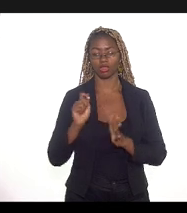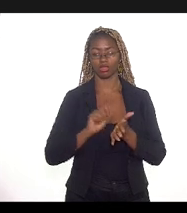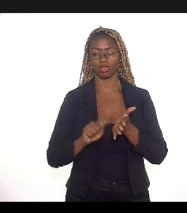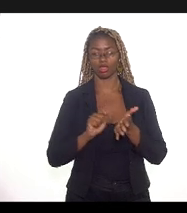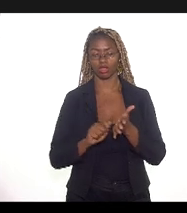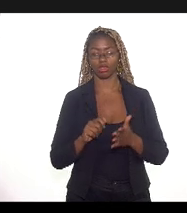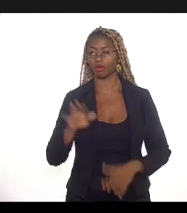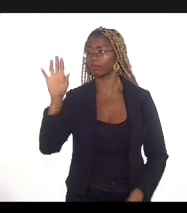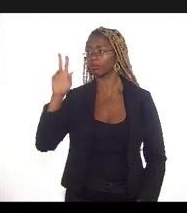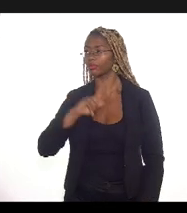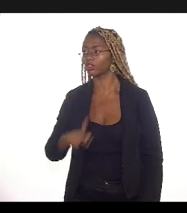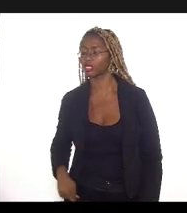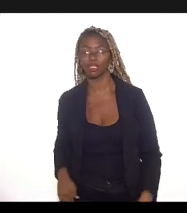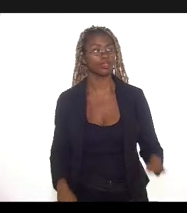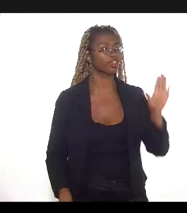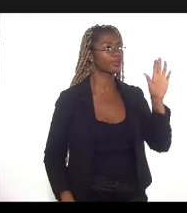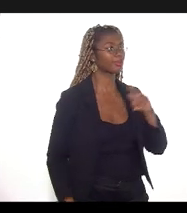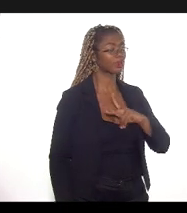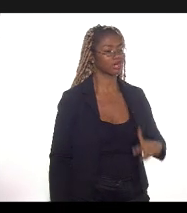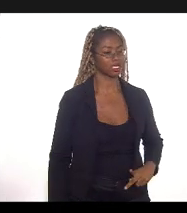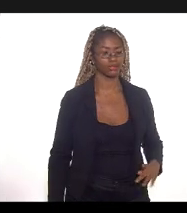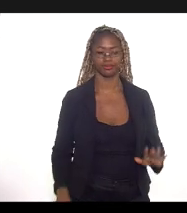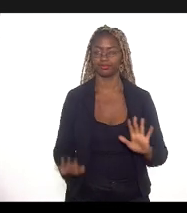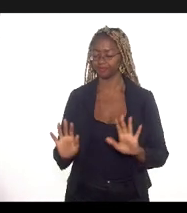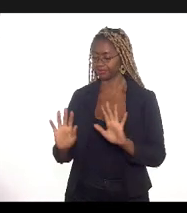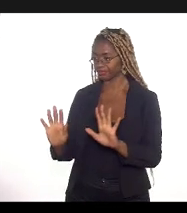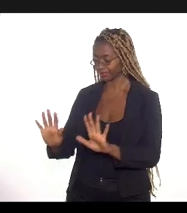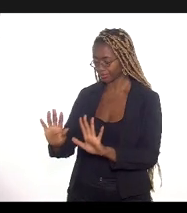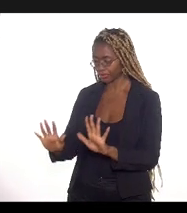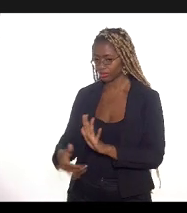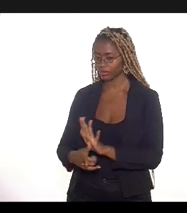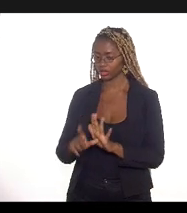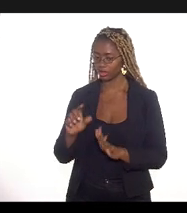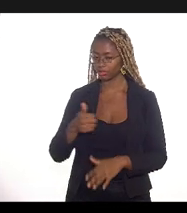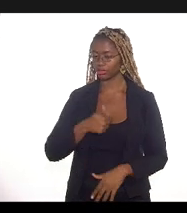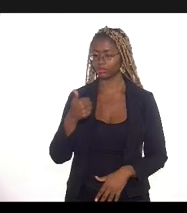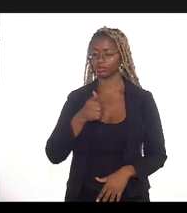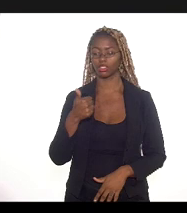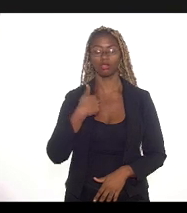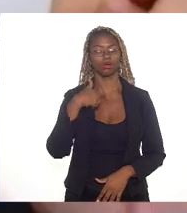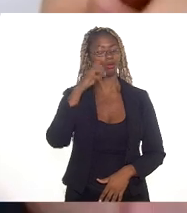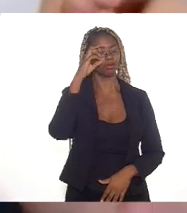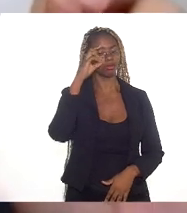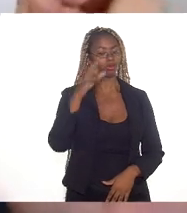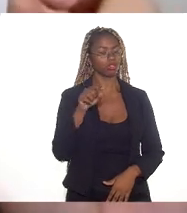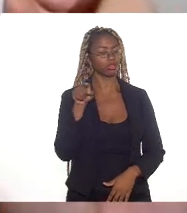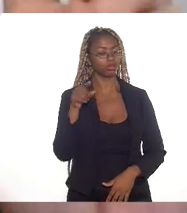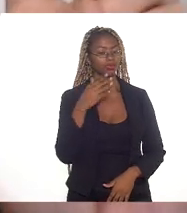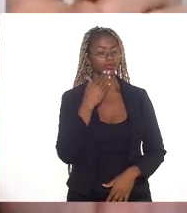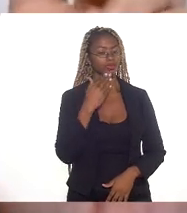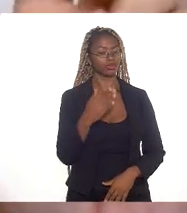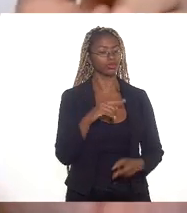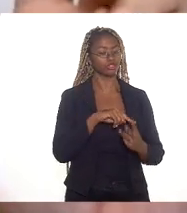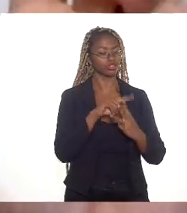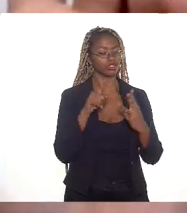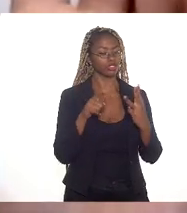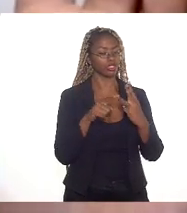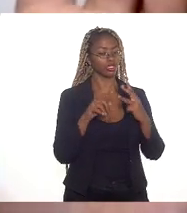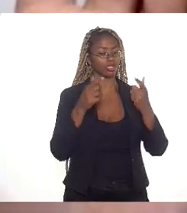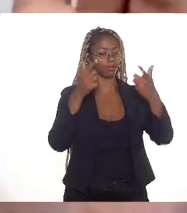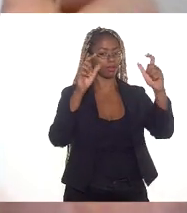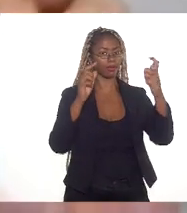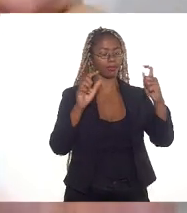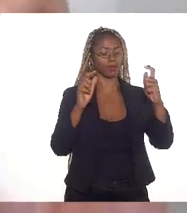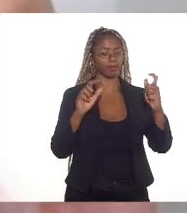Presidente. Presidente. Eu quero, antes de passar a palavra, chamar a atenção, que há pedido de três destaques, 3,